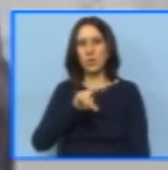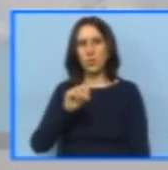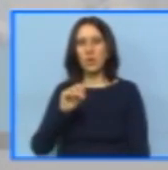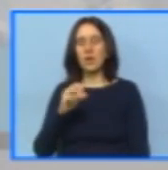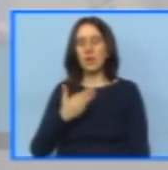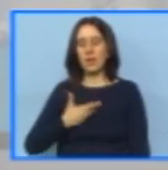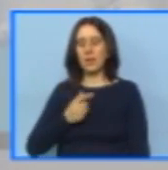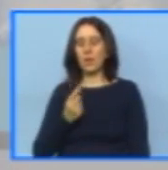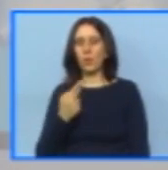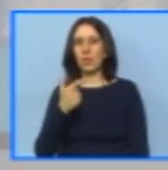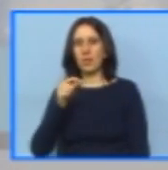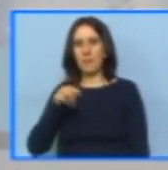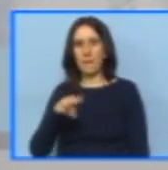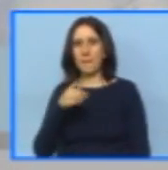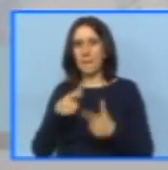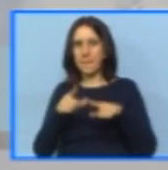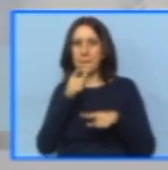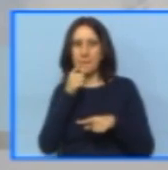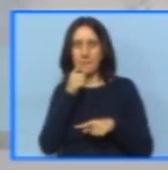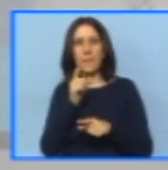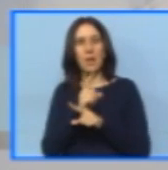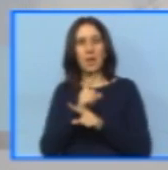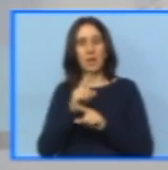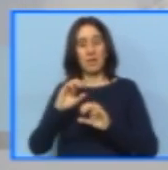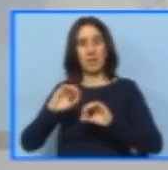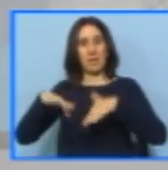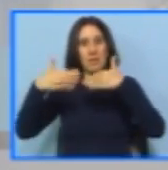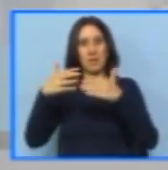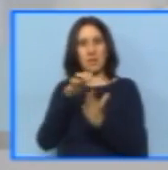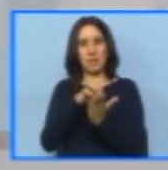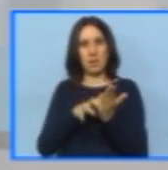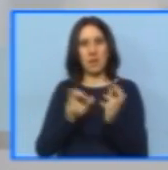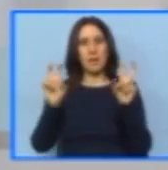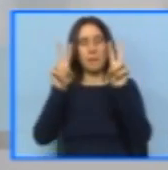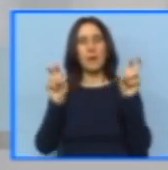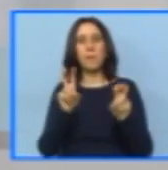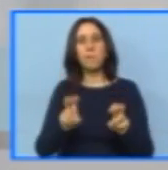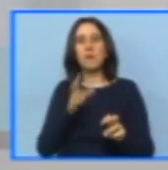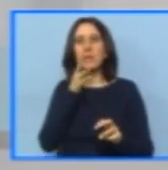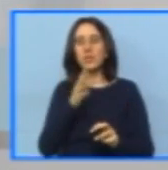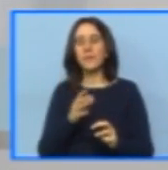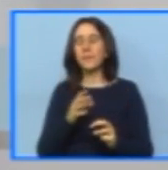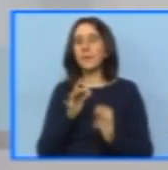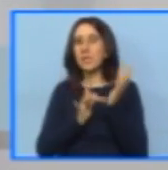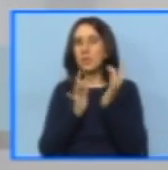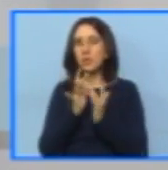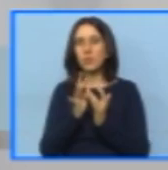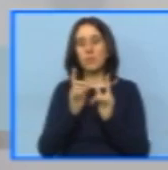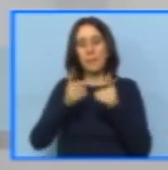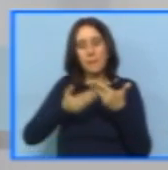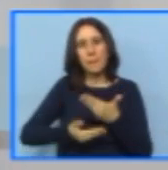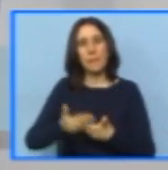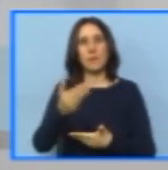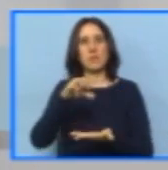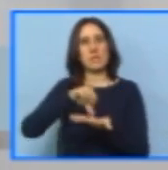do novo milénio, toda a terceira parte, o capítulo chamava-se Partir de Cristo, a centralidade de Cristo.